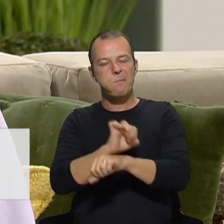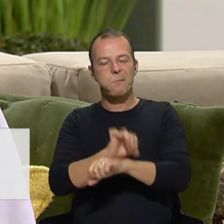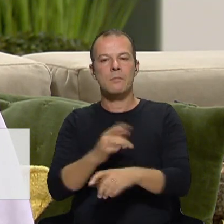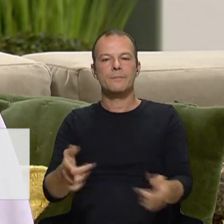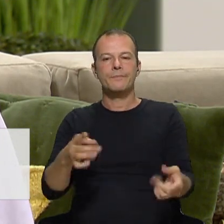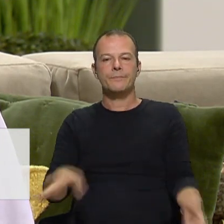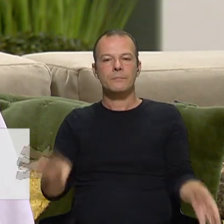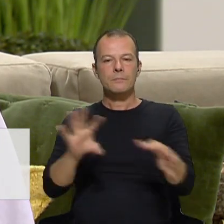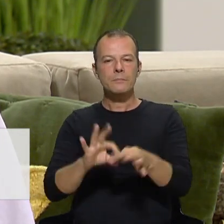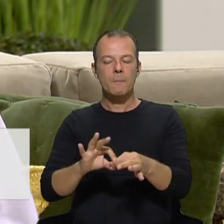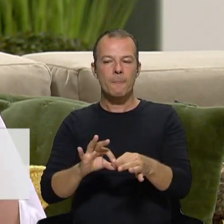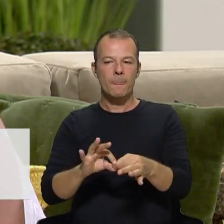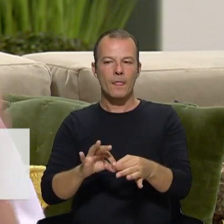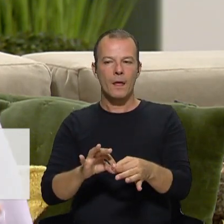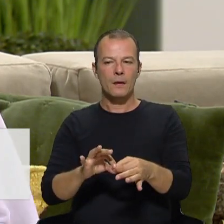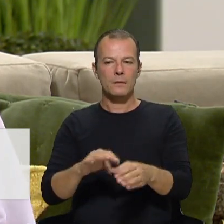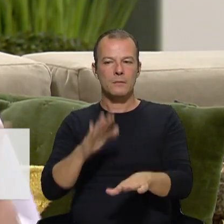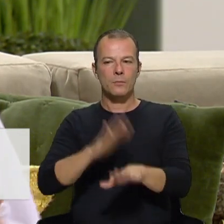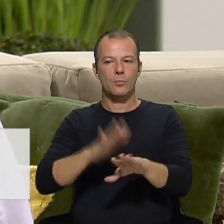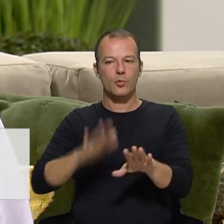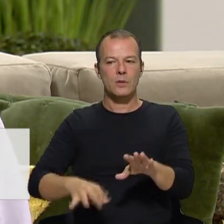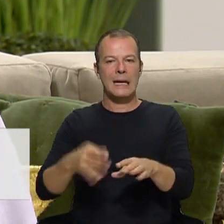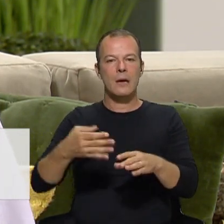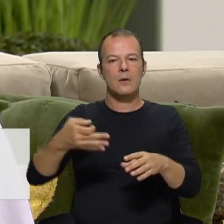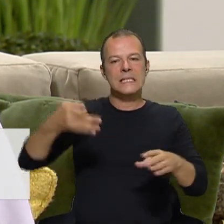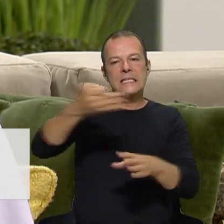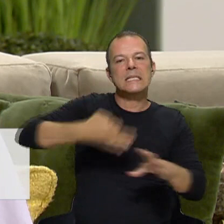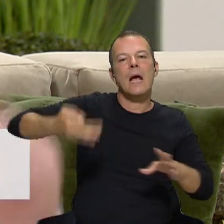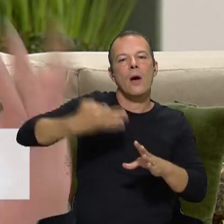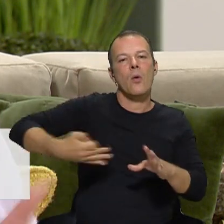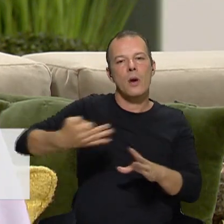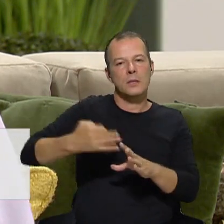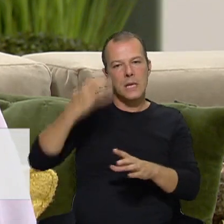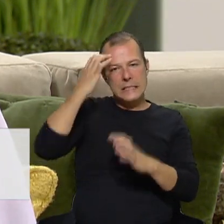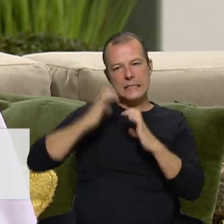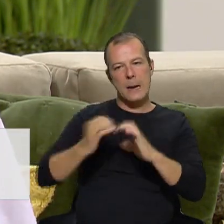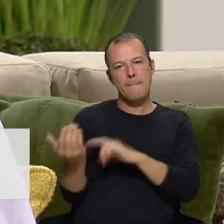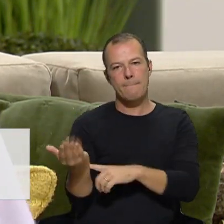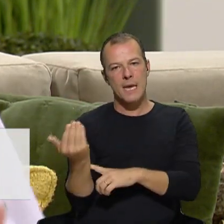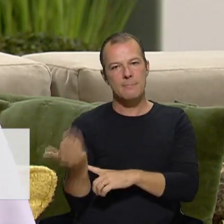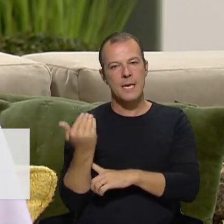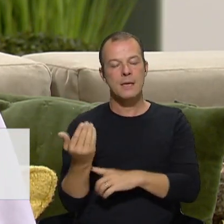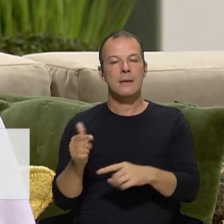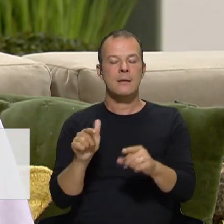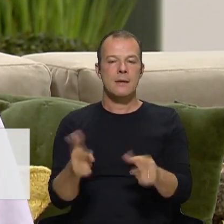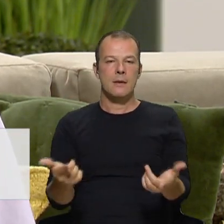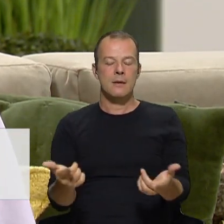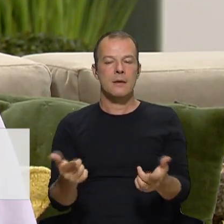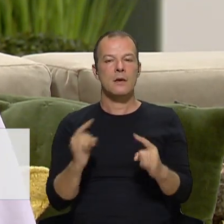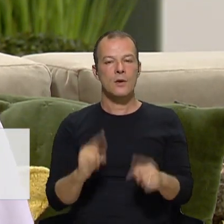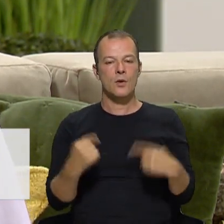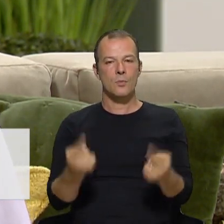muito pela ausência de células cerebrais, que